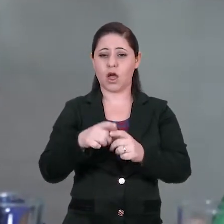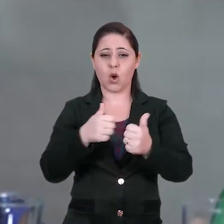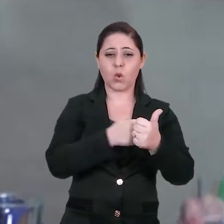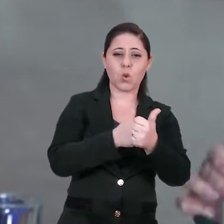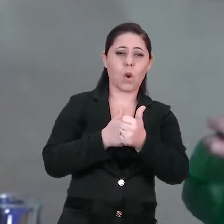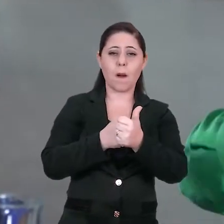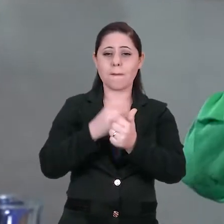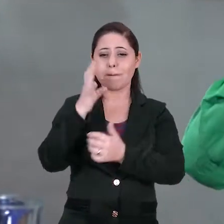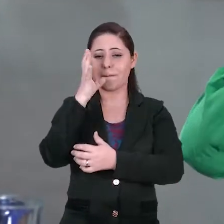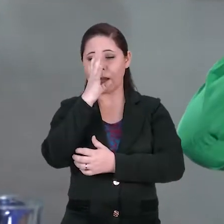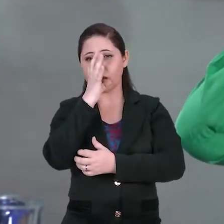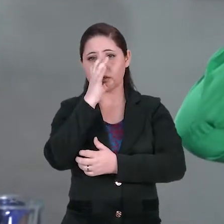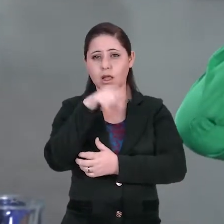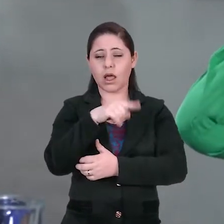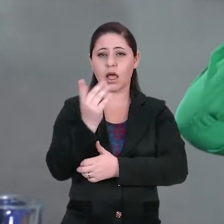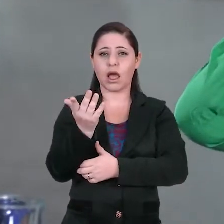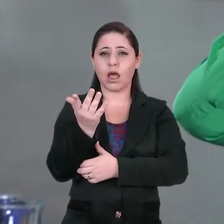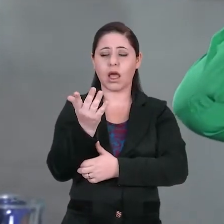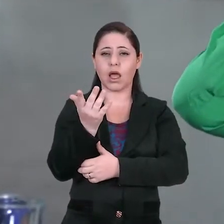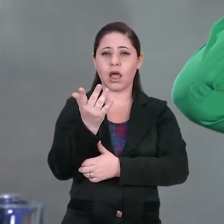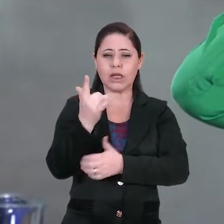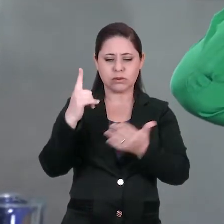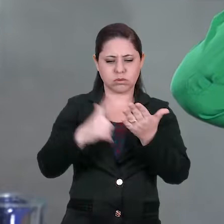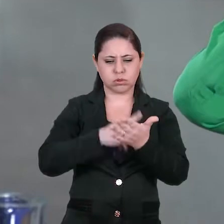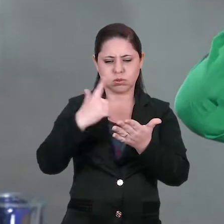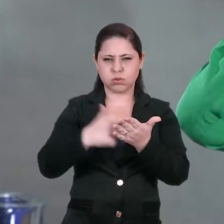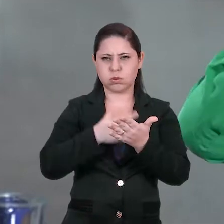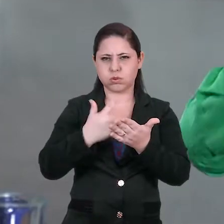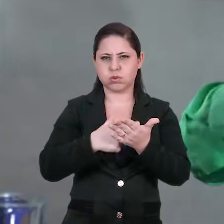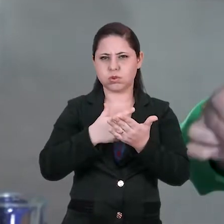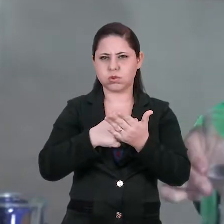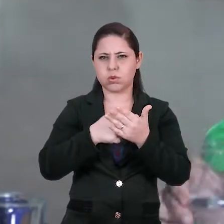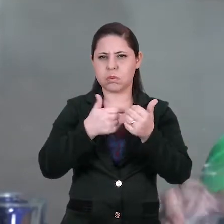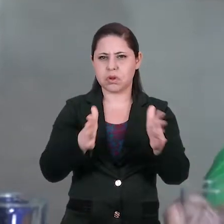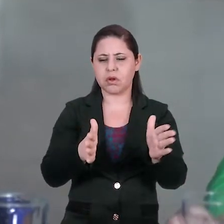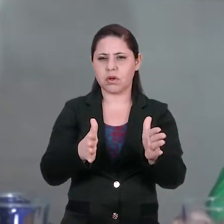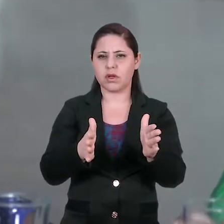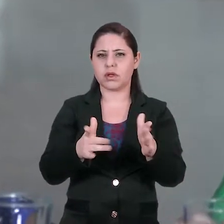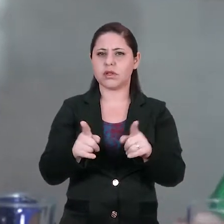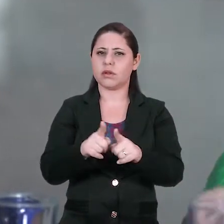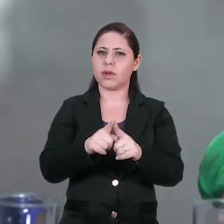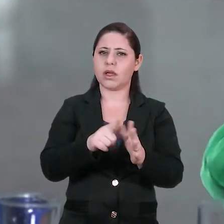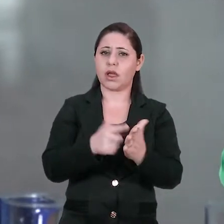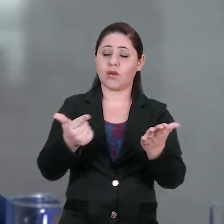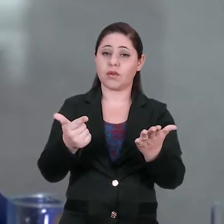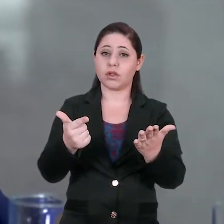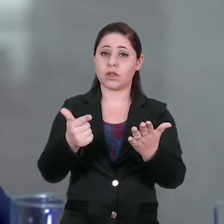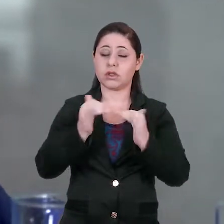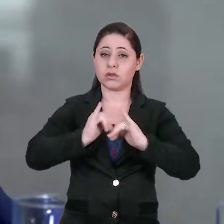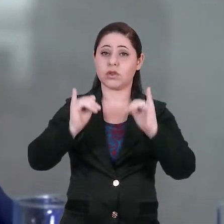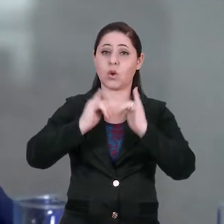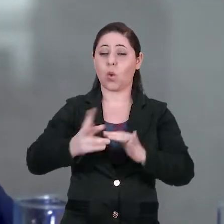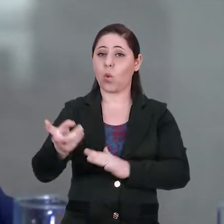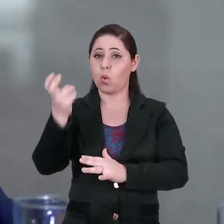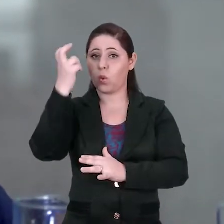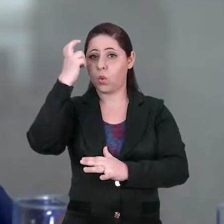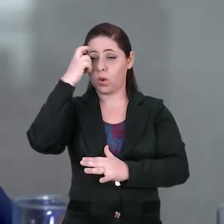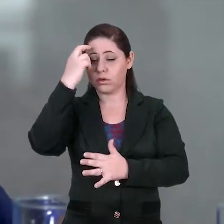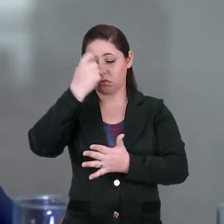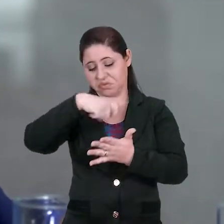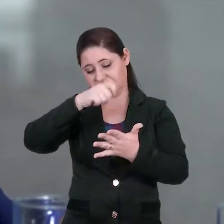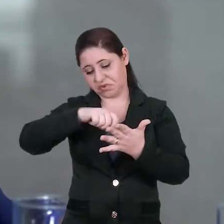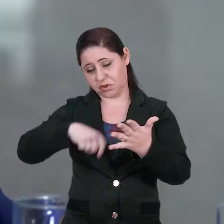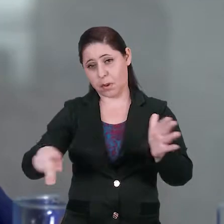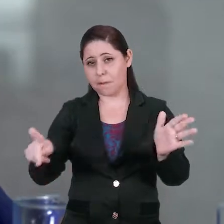desse período vários livros lançados, a revista Contas Aberta, uma efervescência cultural muito grande, né?